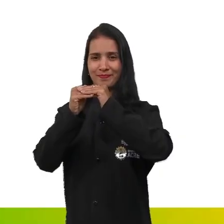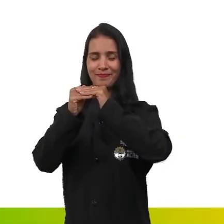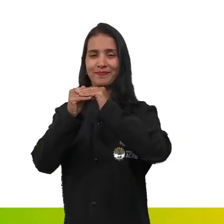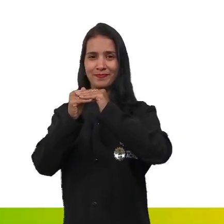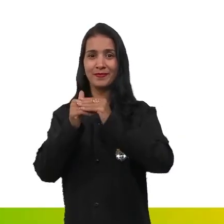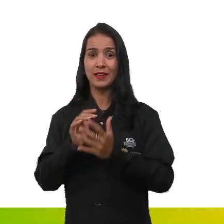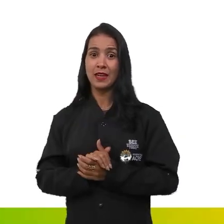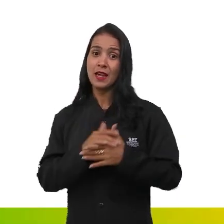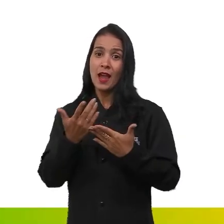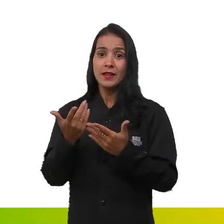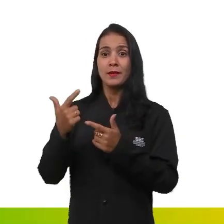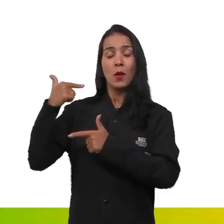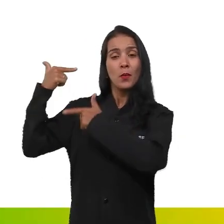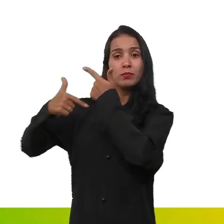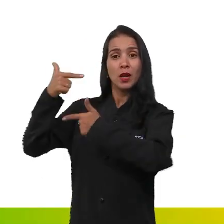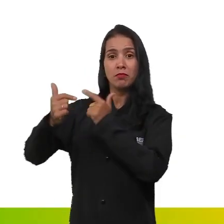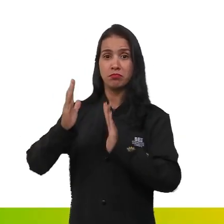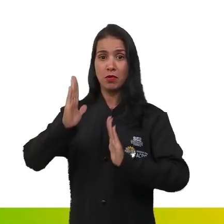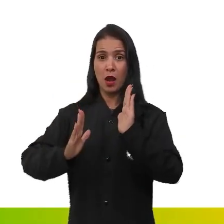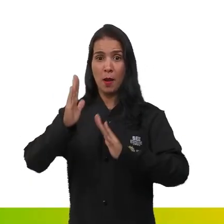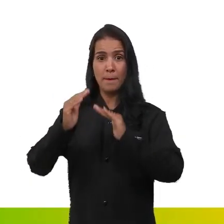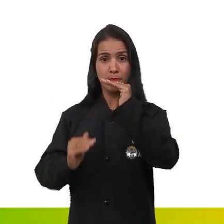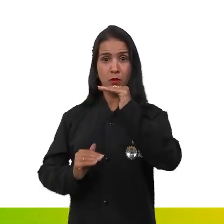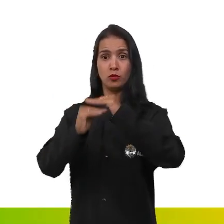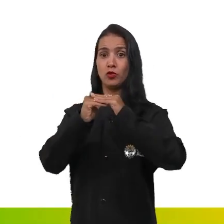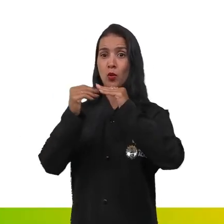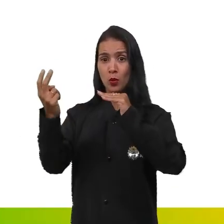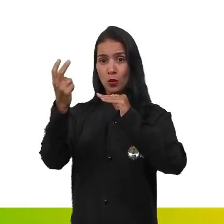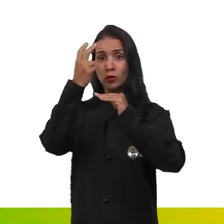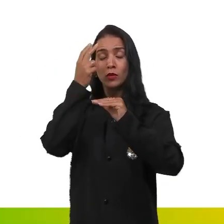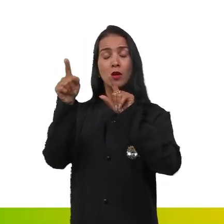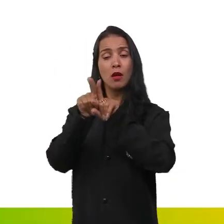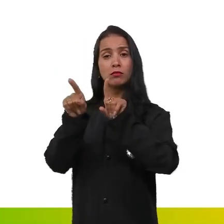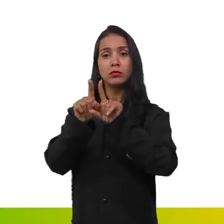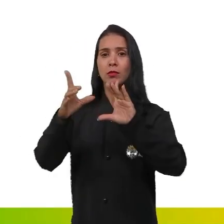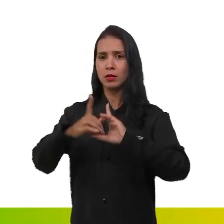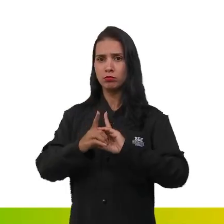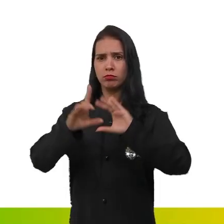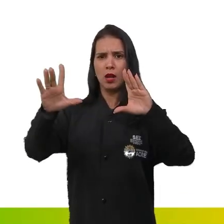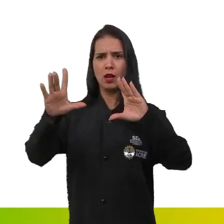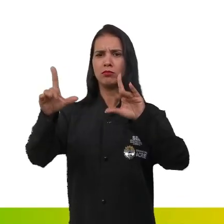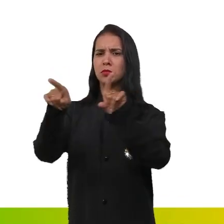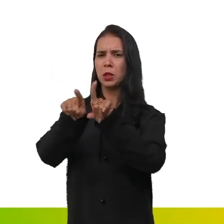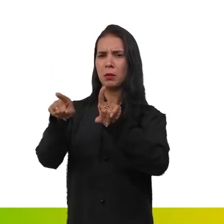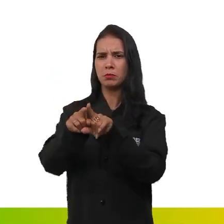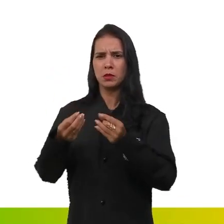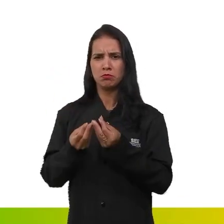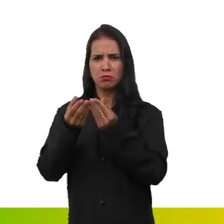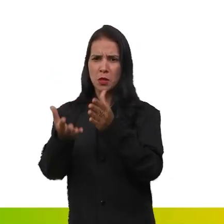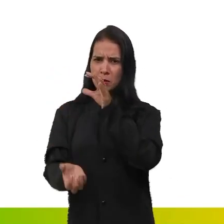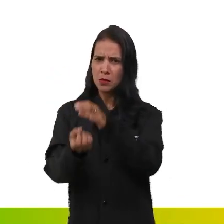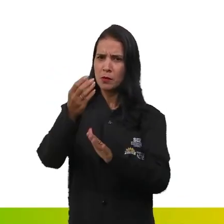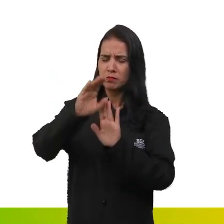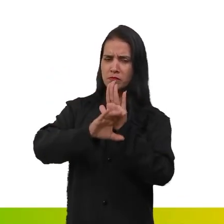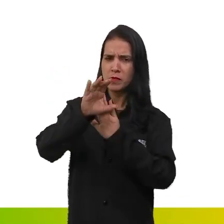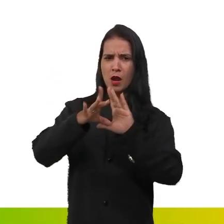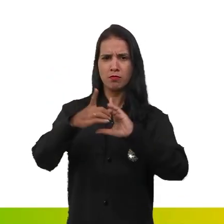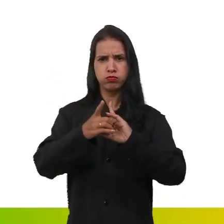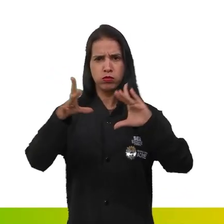é o apogeu da democracia, dos conceitos de cidadania que levam à